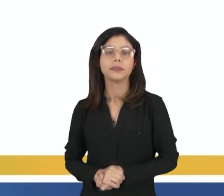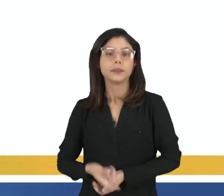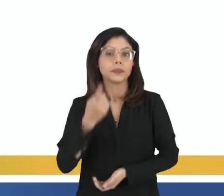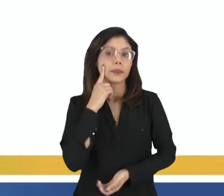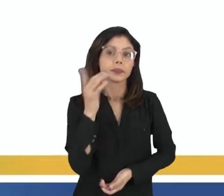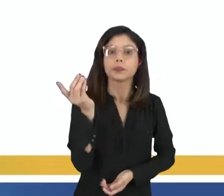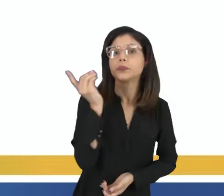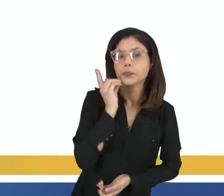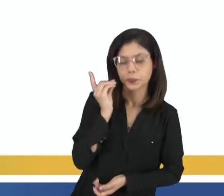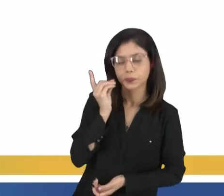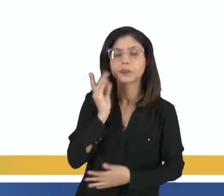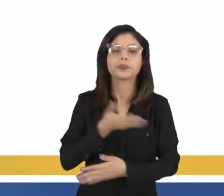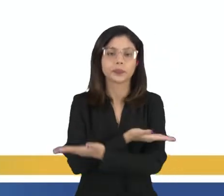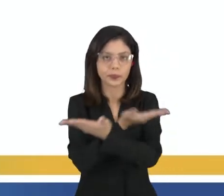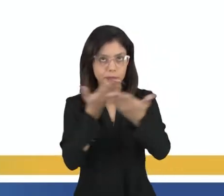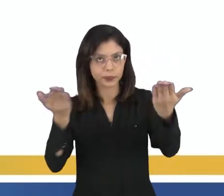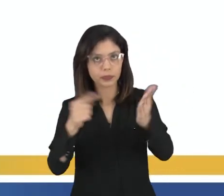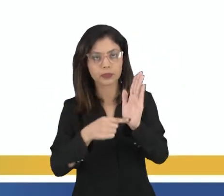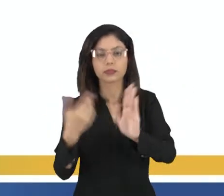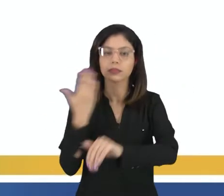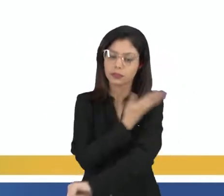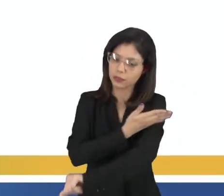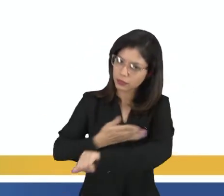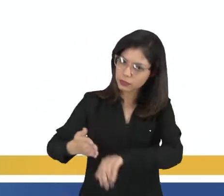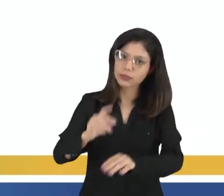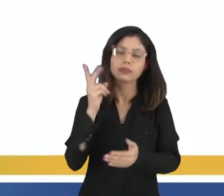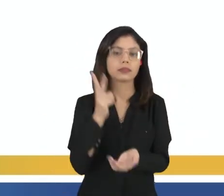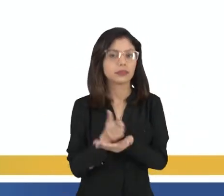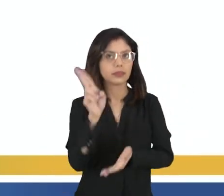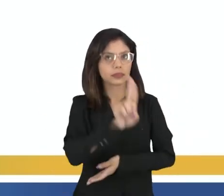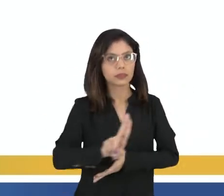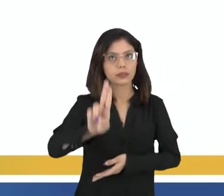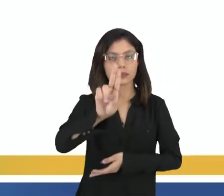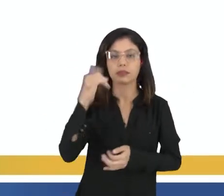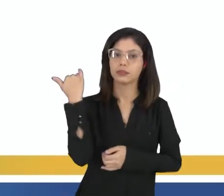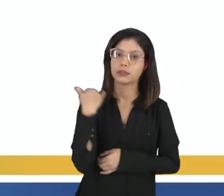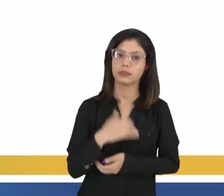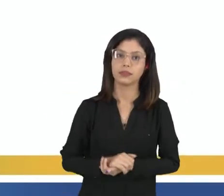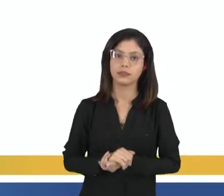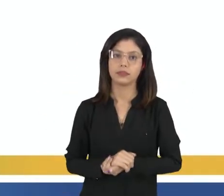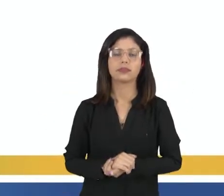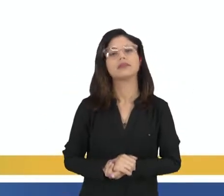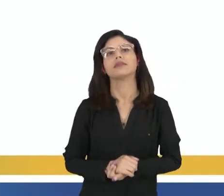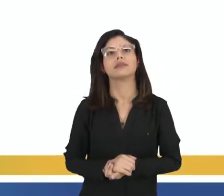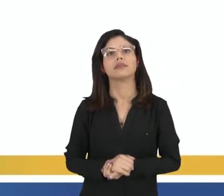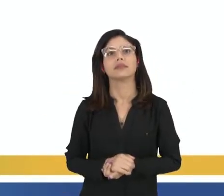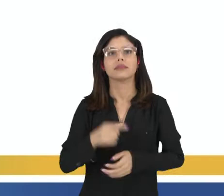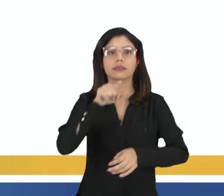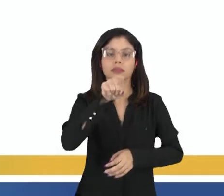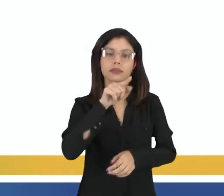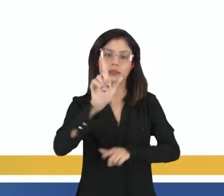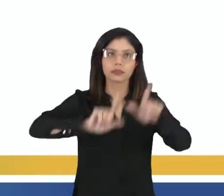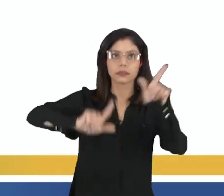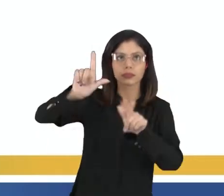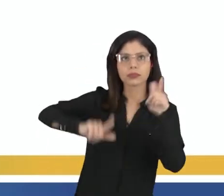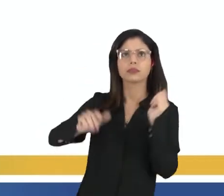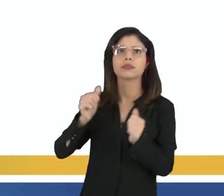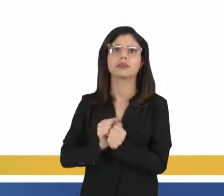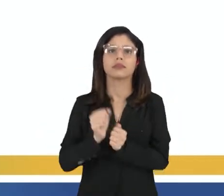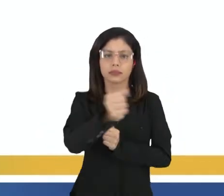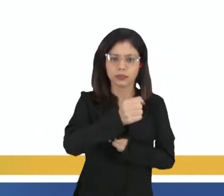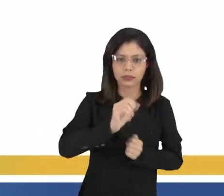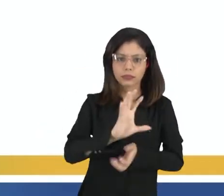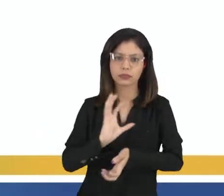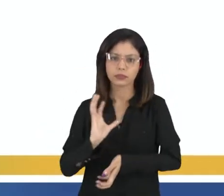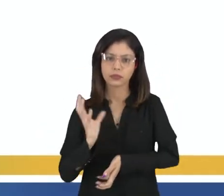Então, no nosso dia a dia, a gente está acostumado a estar utilizando esses equipamentos, né, que eles foram